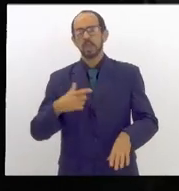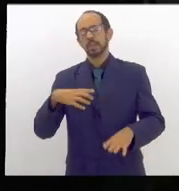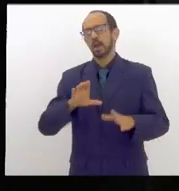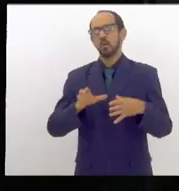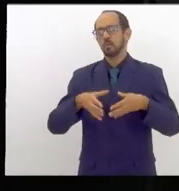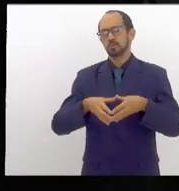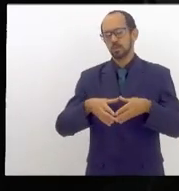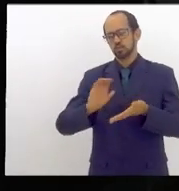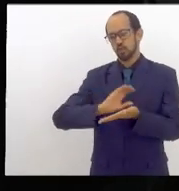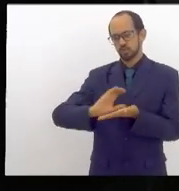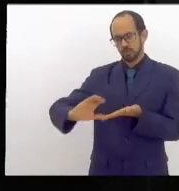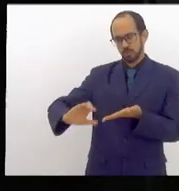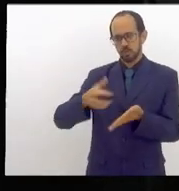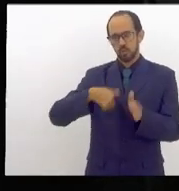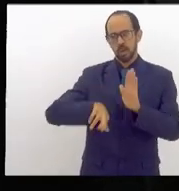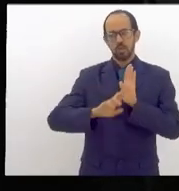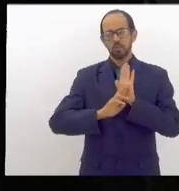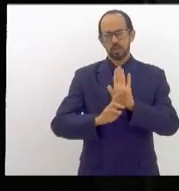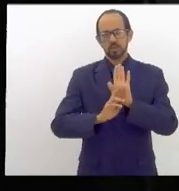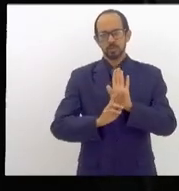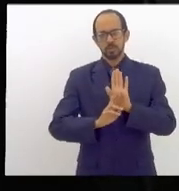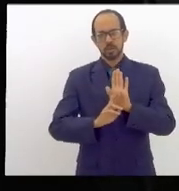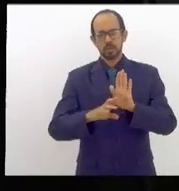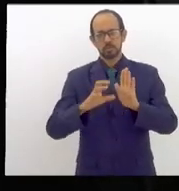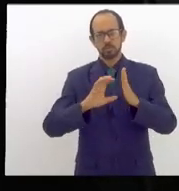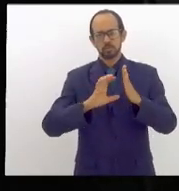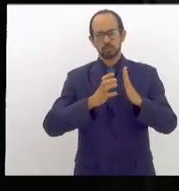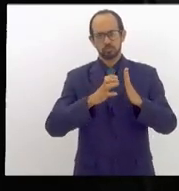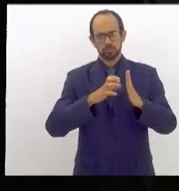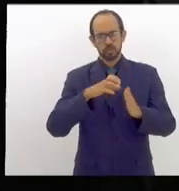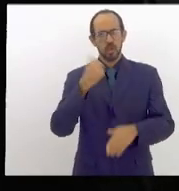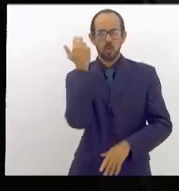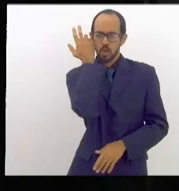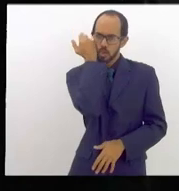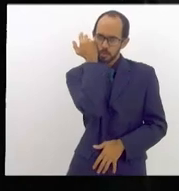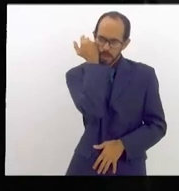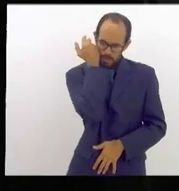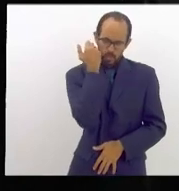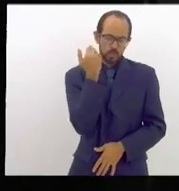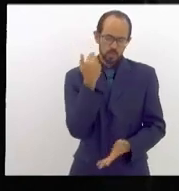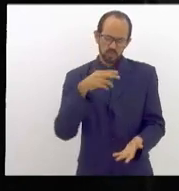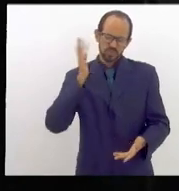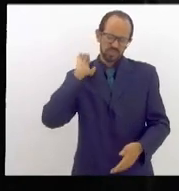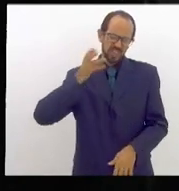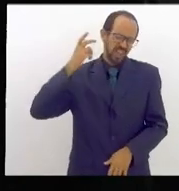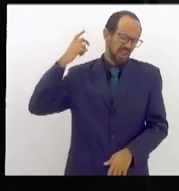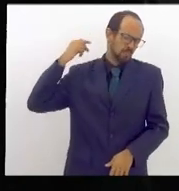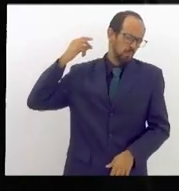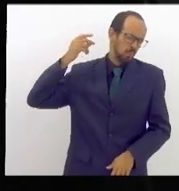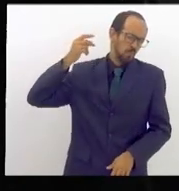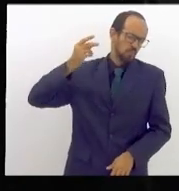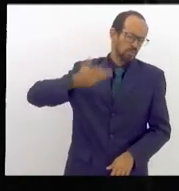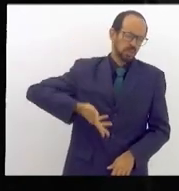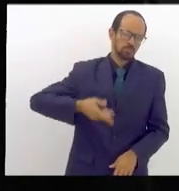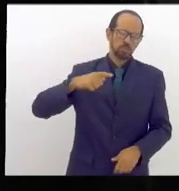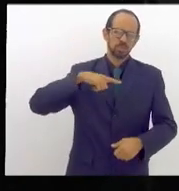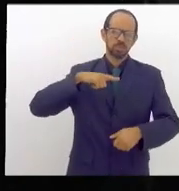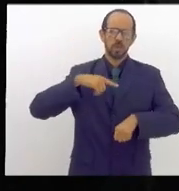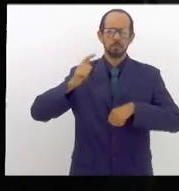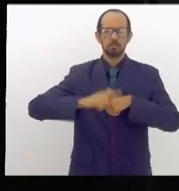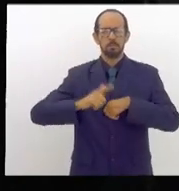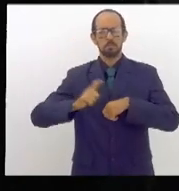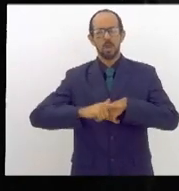o nosso representante da bancada que é o deputado Eliomar coelho que há muitos anos é cumpre um papel muito